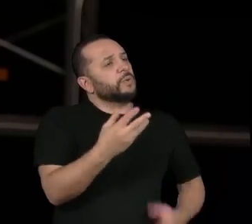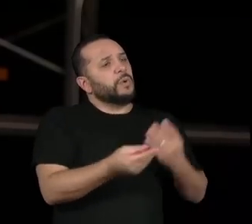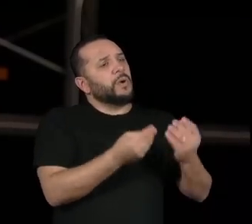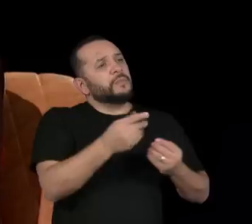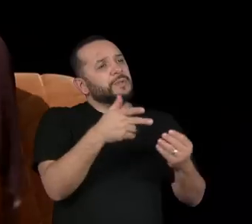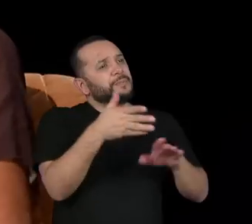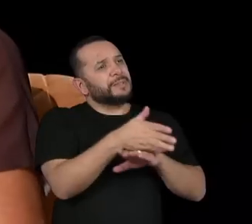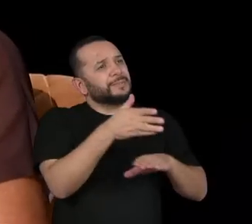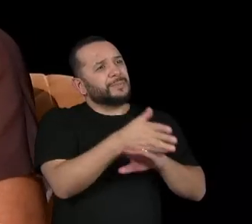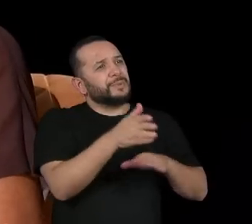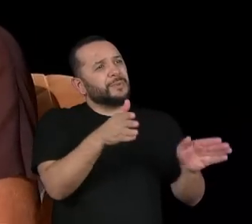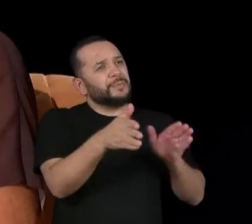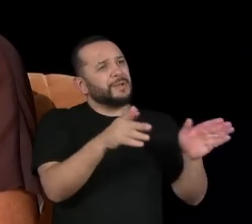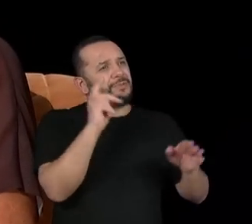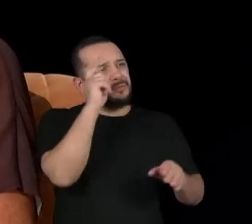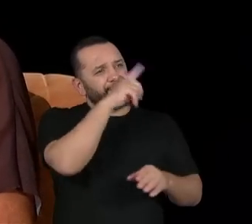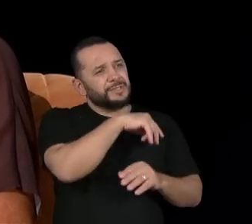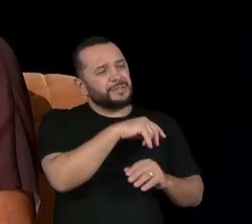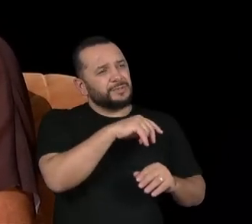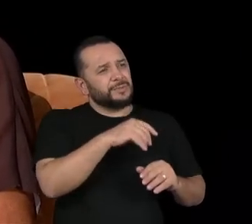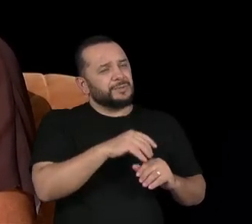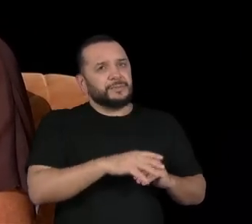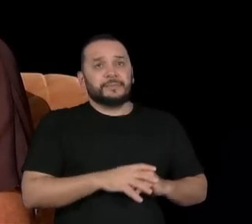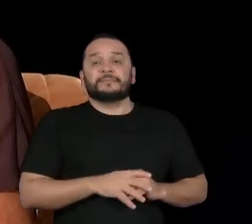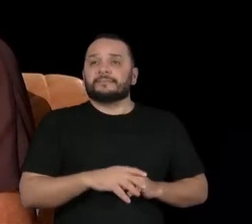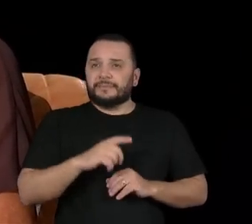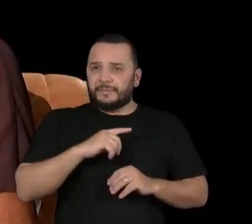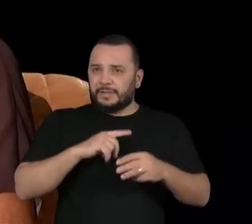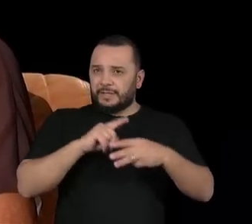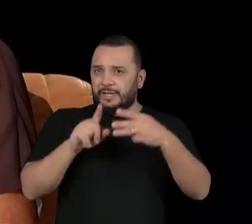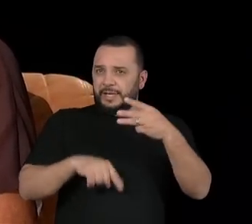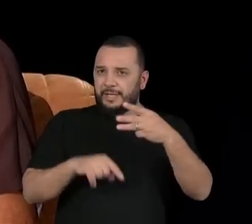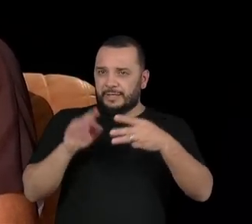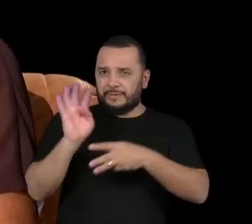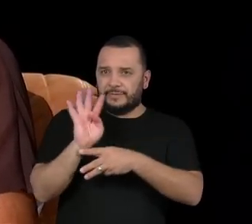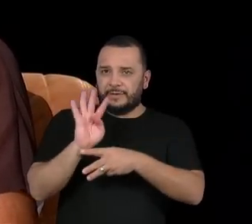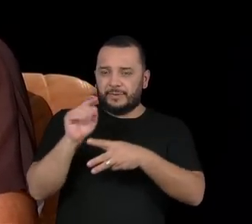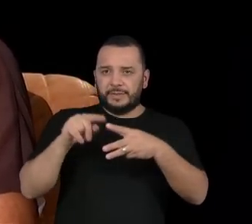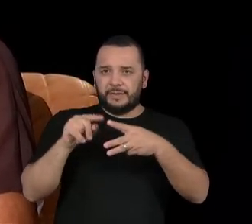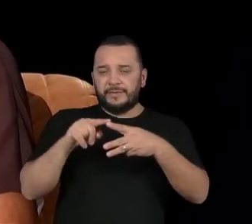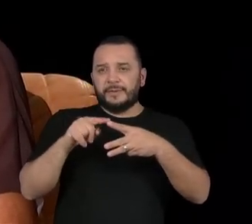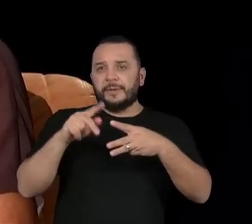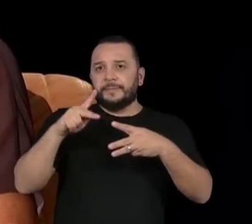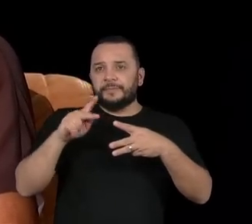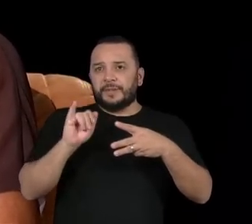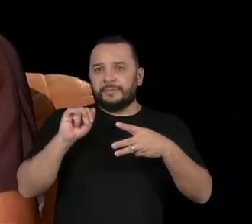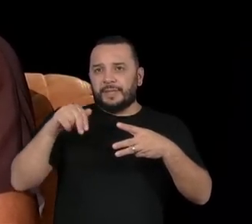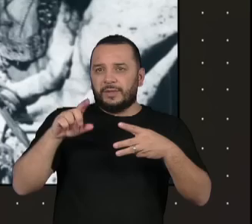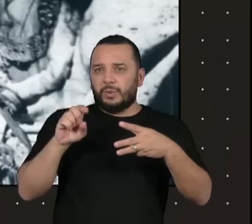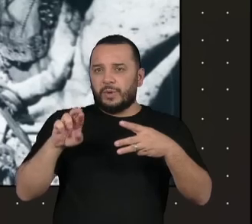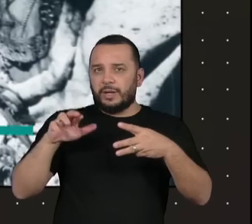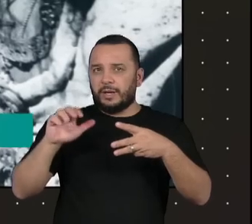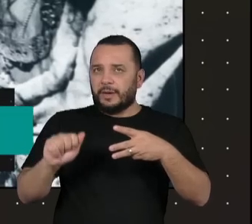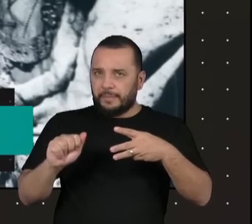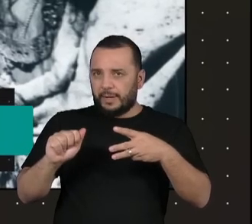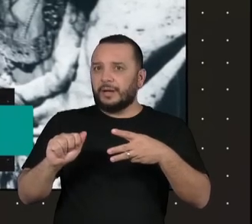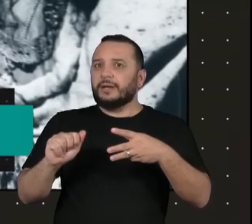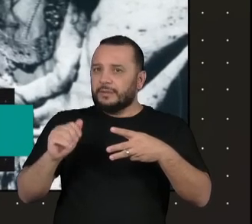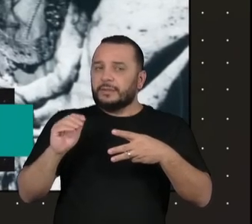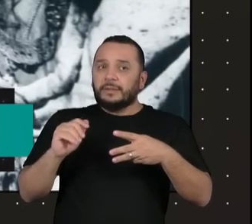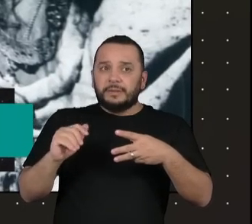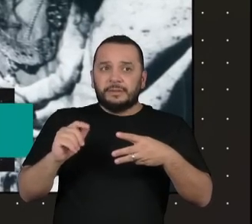crítico? Foram 3 filmes que... O Pindorama, na Palma de Ouro, que era um filme muito